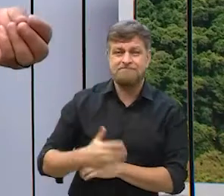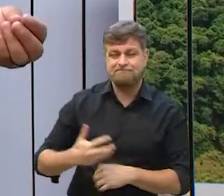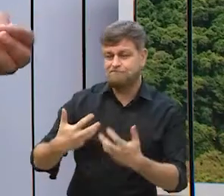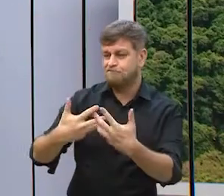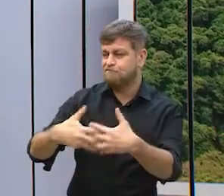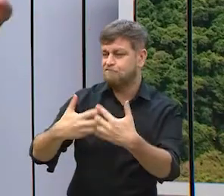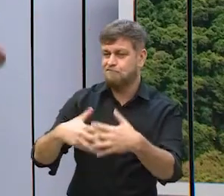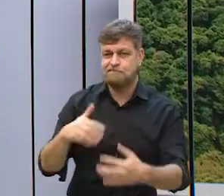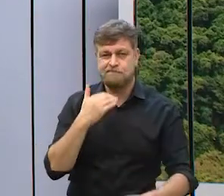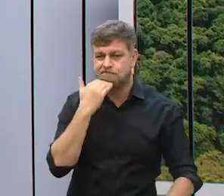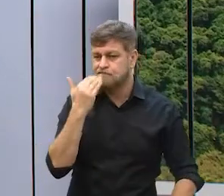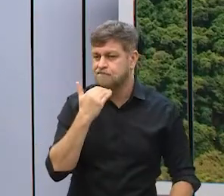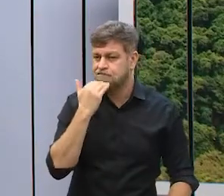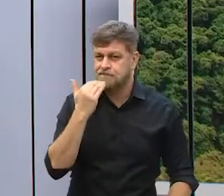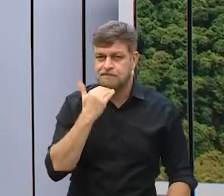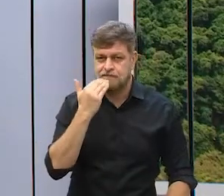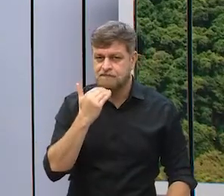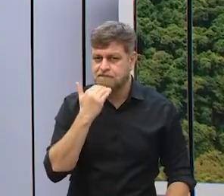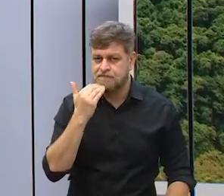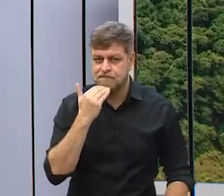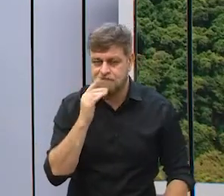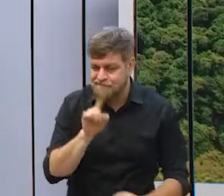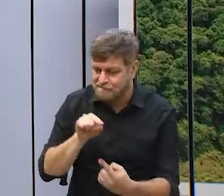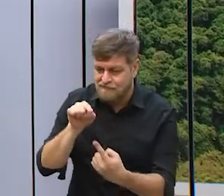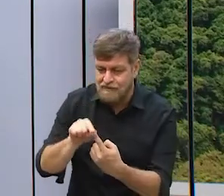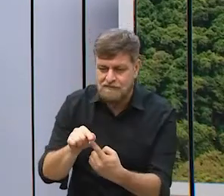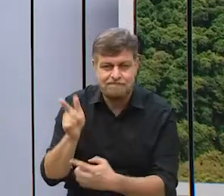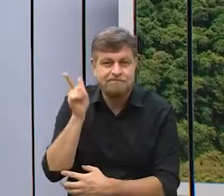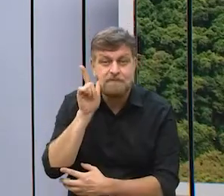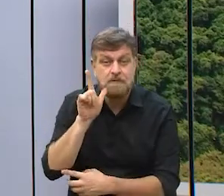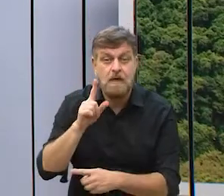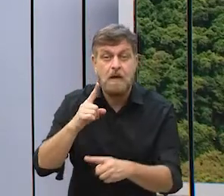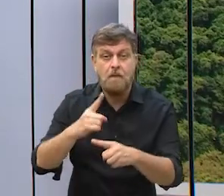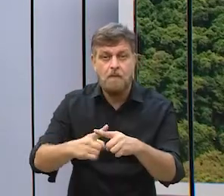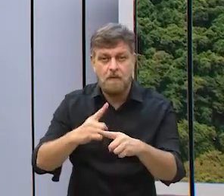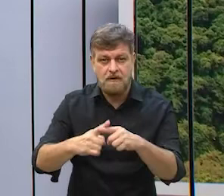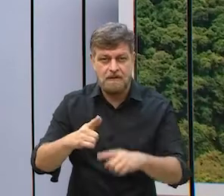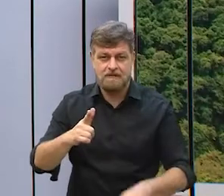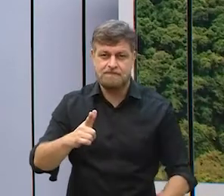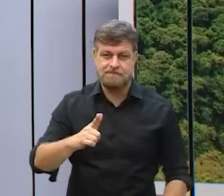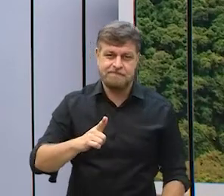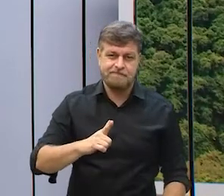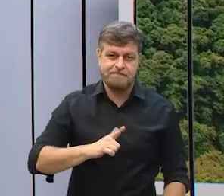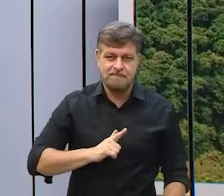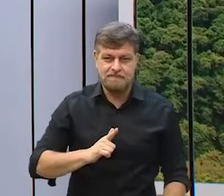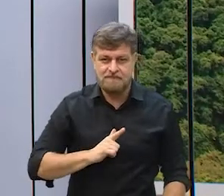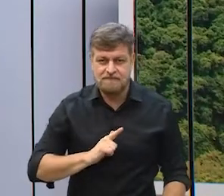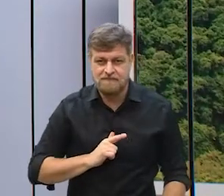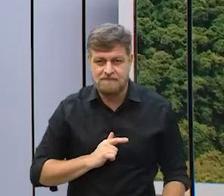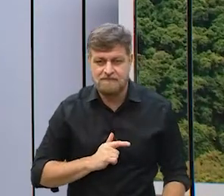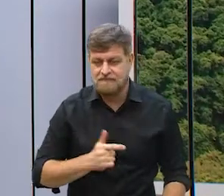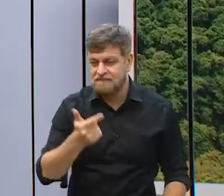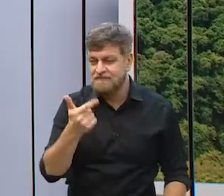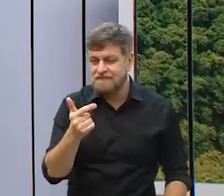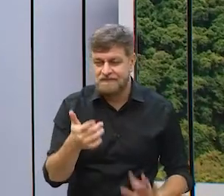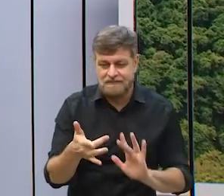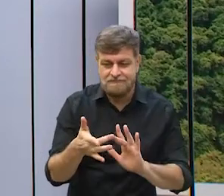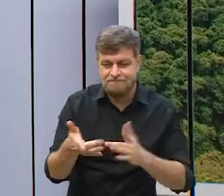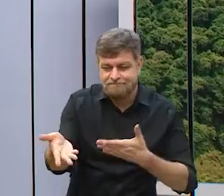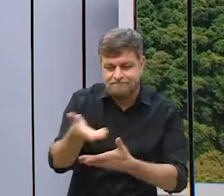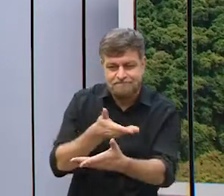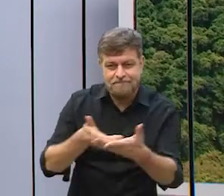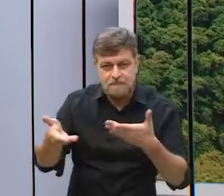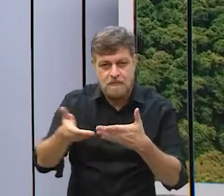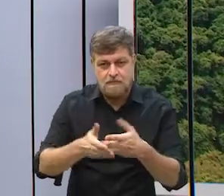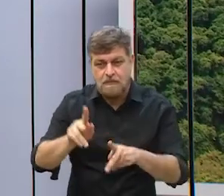essa efetividade, ele não surte essa efetividade justamente em função de não haver a interação, que as